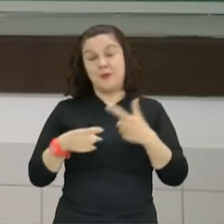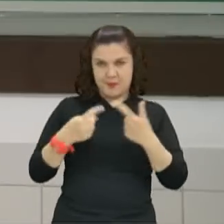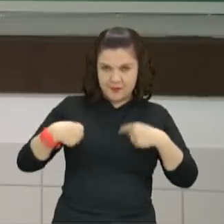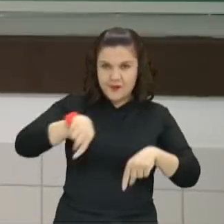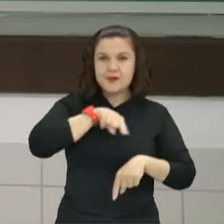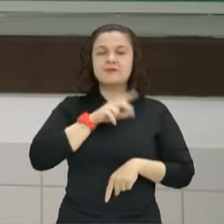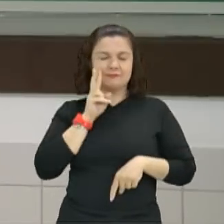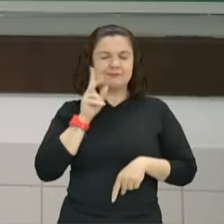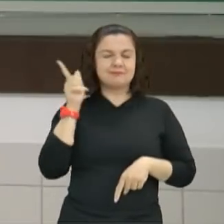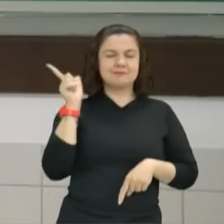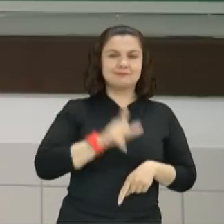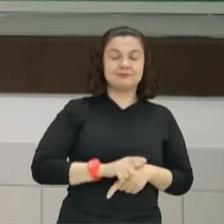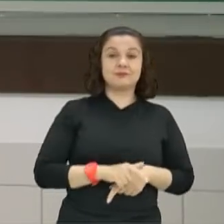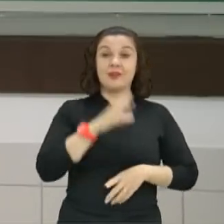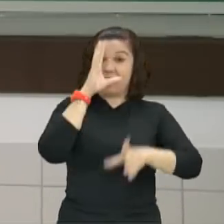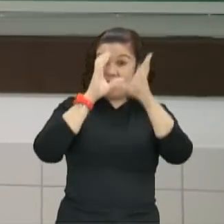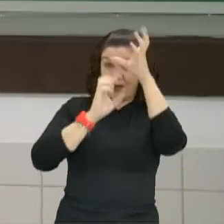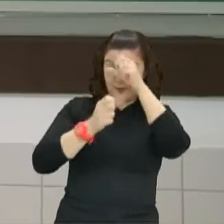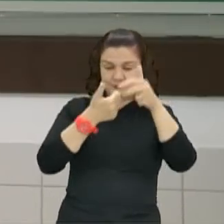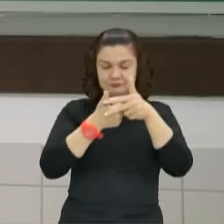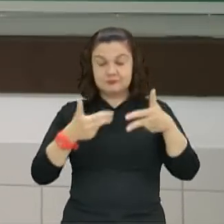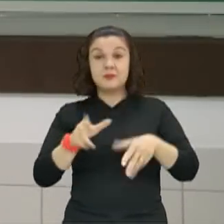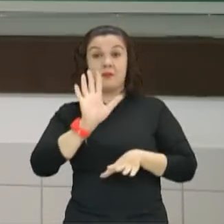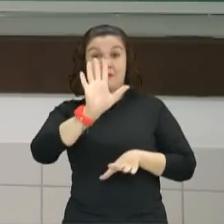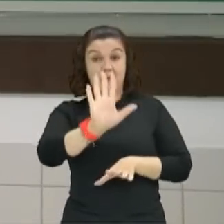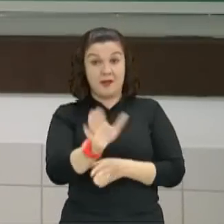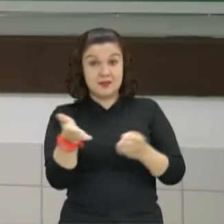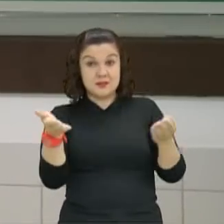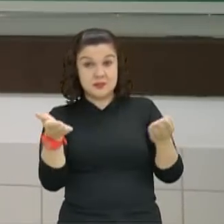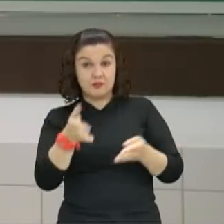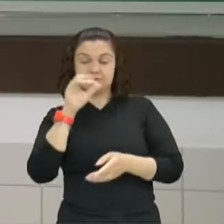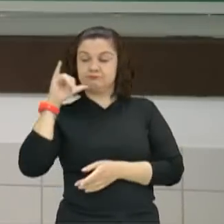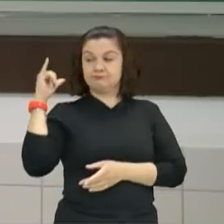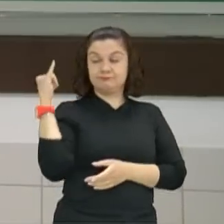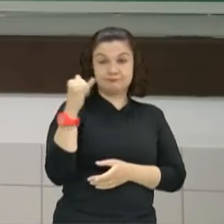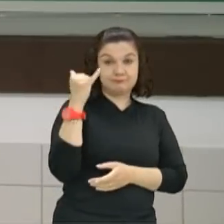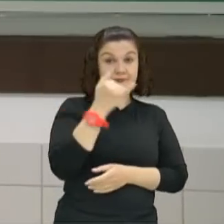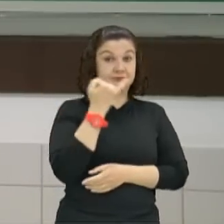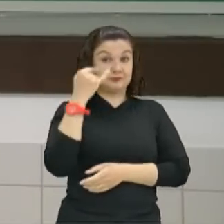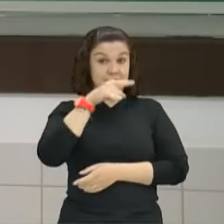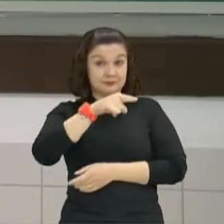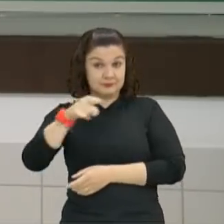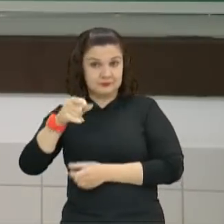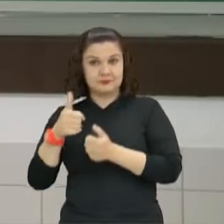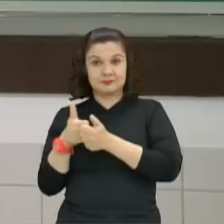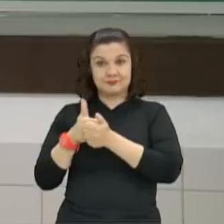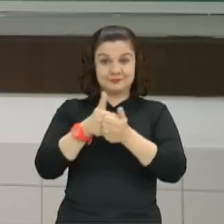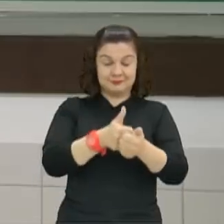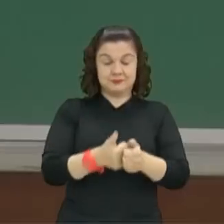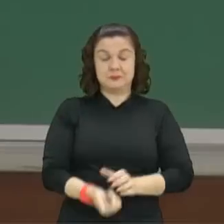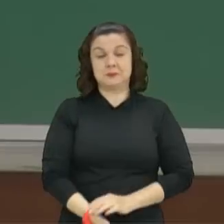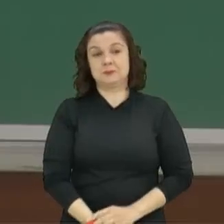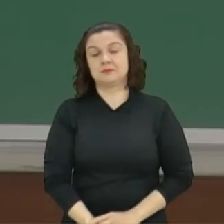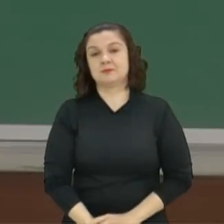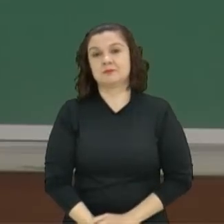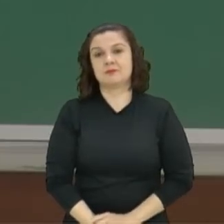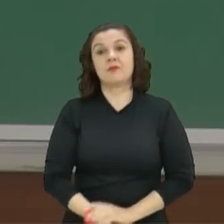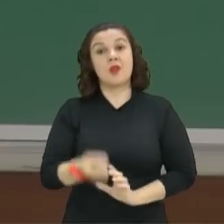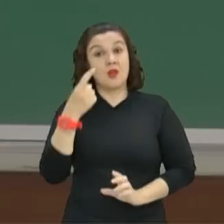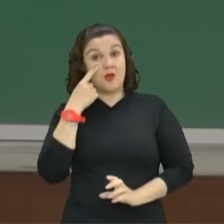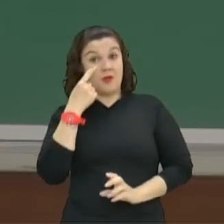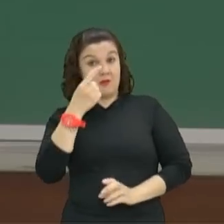conseguir. Né? Entender muita coisa, mas para isso nós temos alguns recadinhos, tá bom? Então me acompanhe. Olha